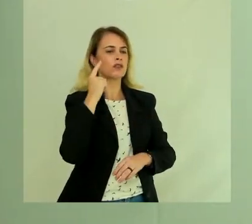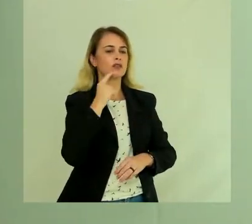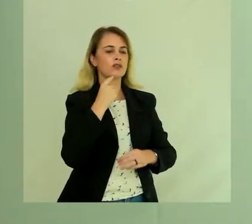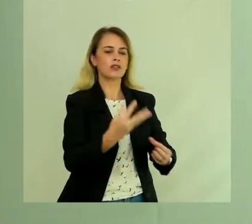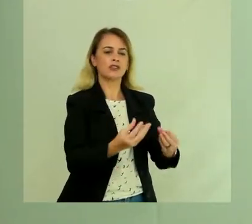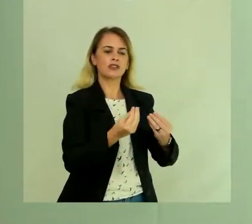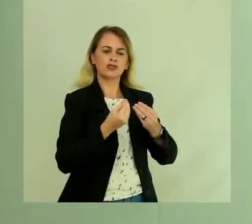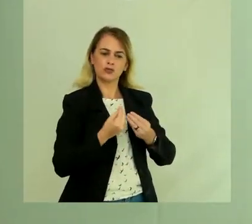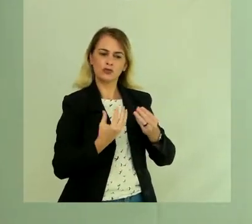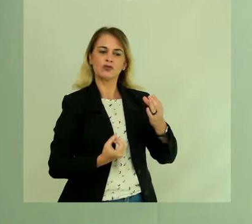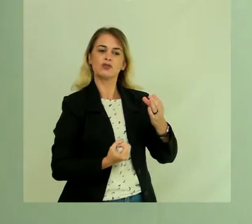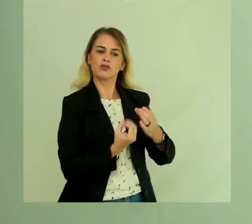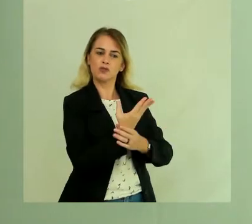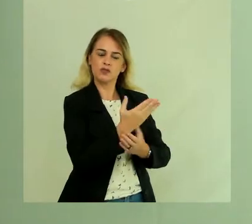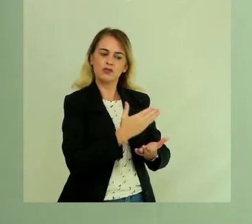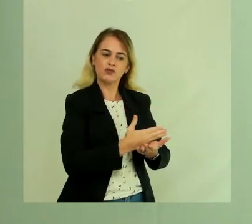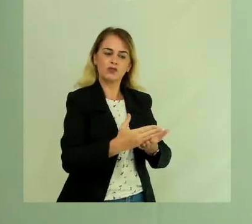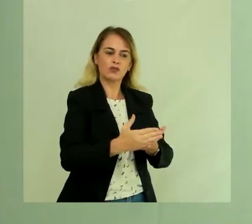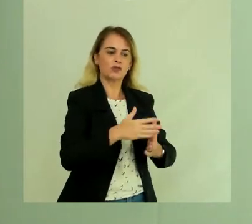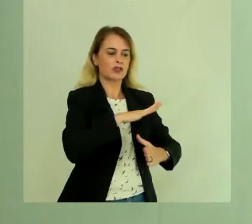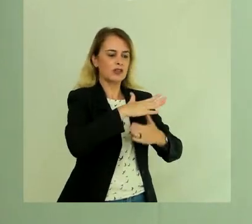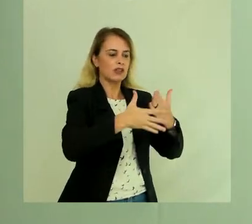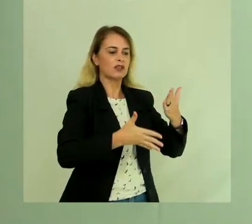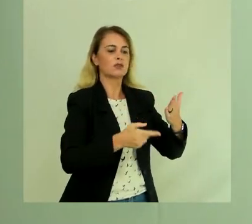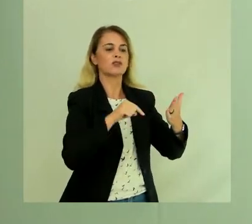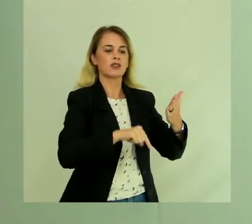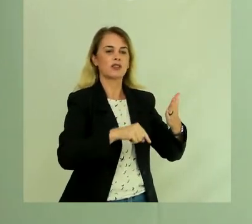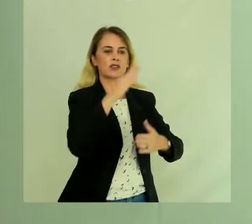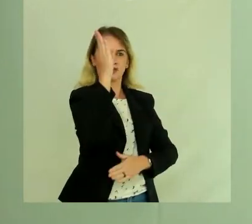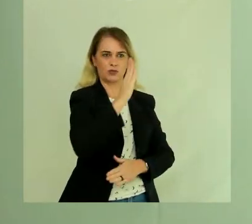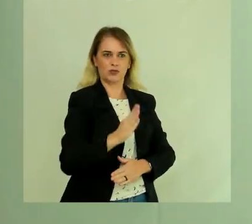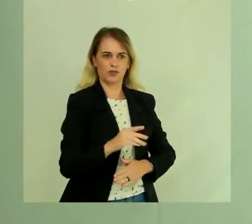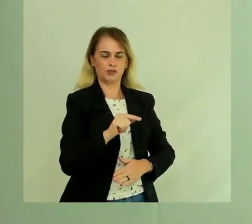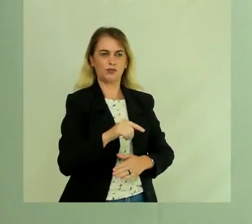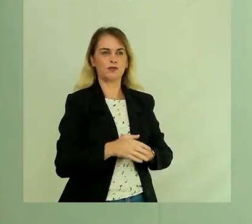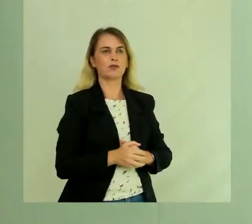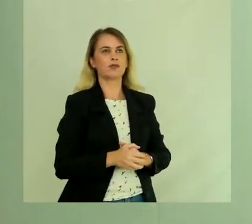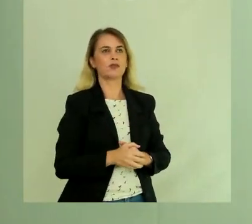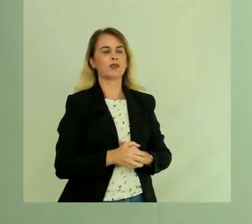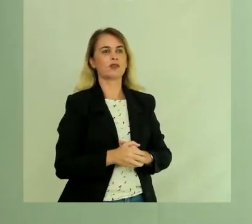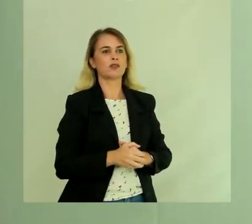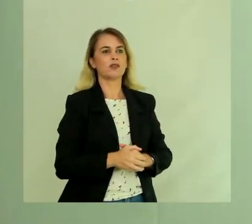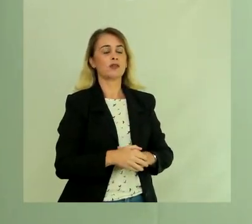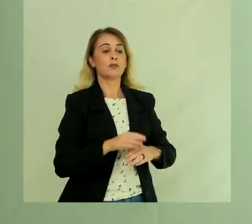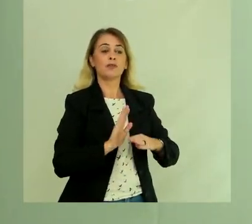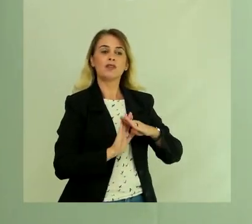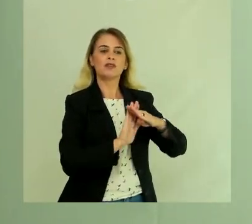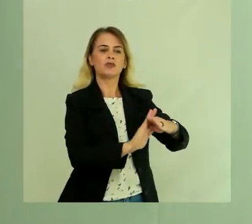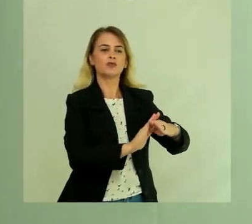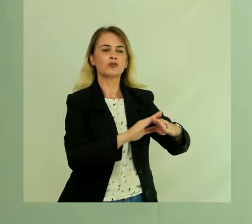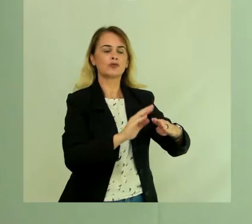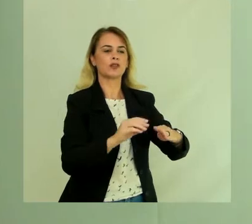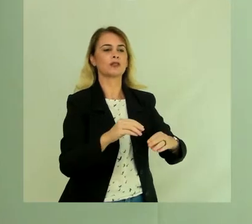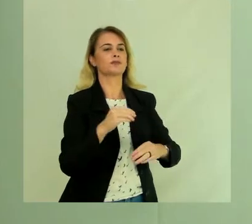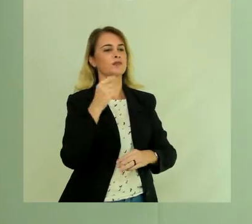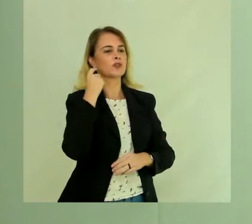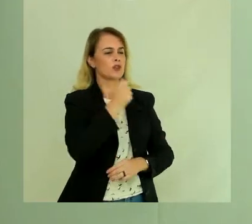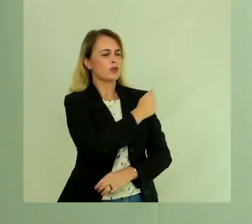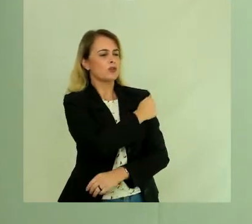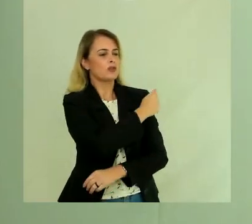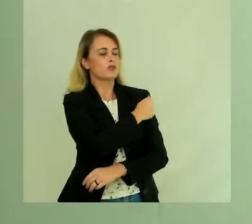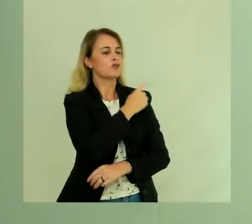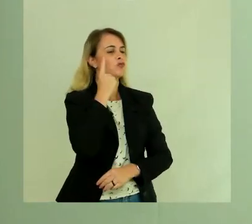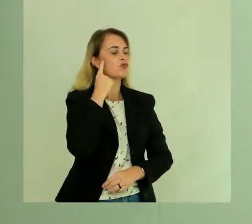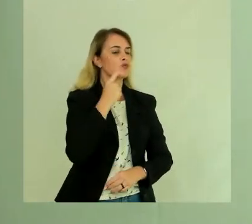trouxe a Libras, né, a língua de sinais, para o Brasil, com o intuito de ajudar aos meninos surdos aqui do país. E Dom